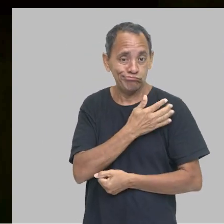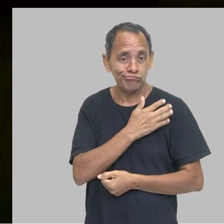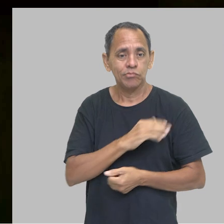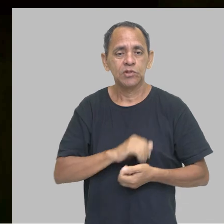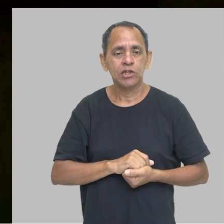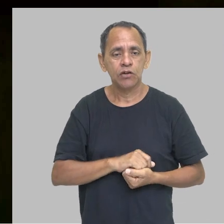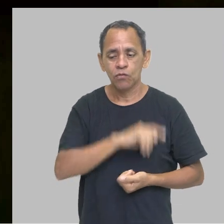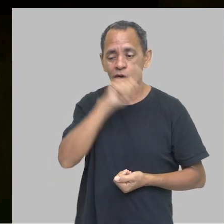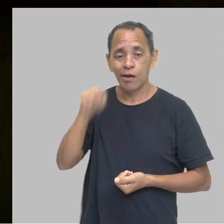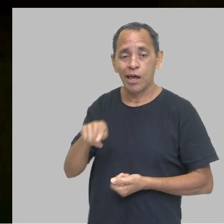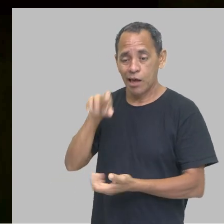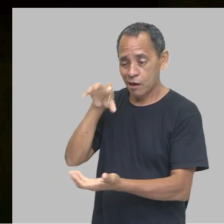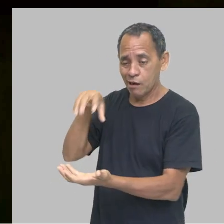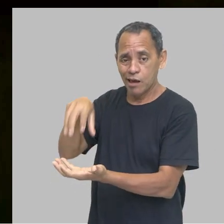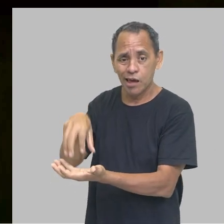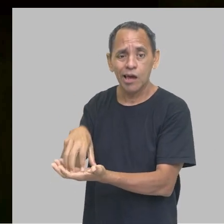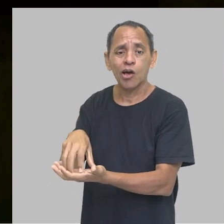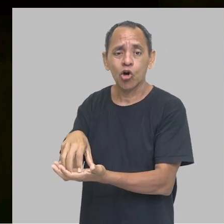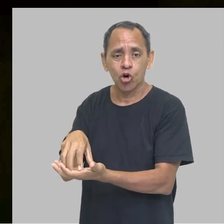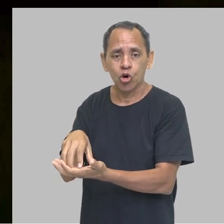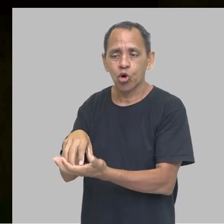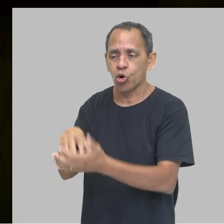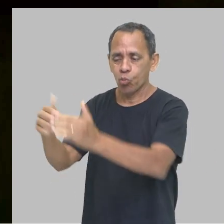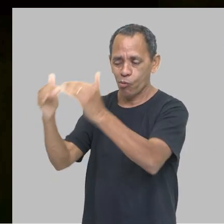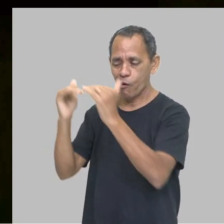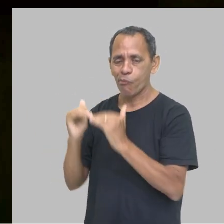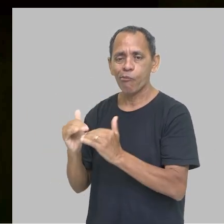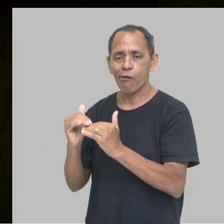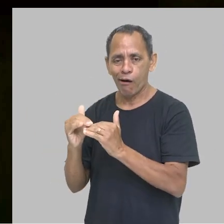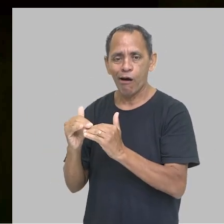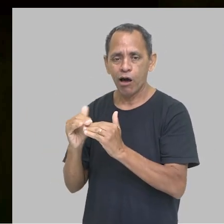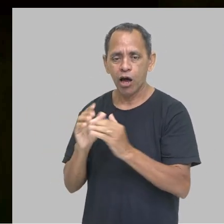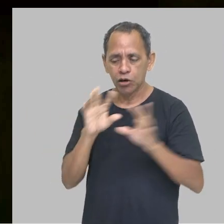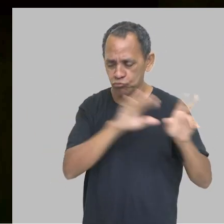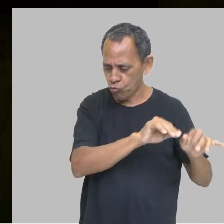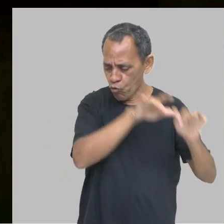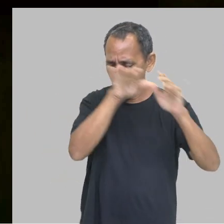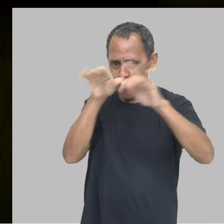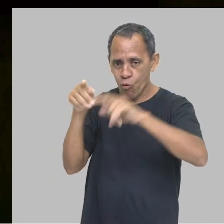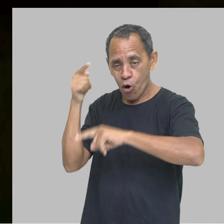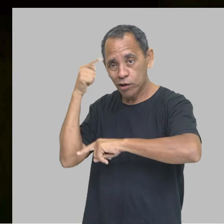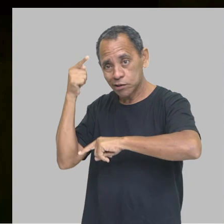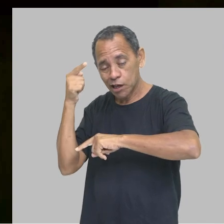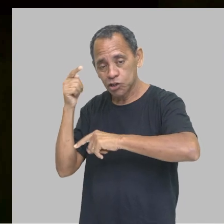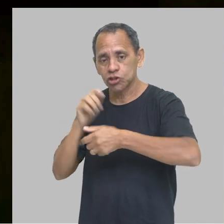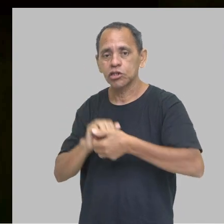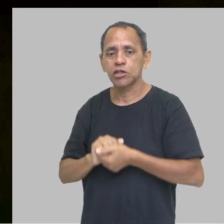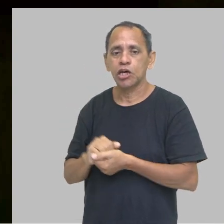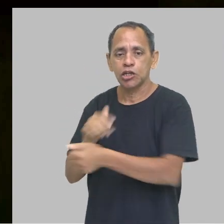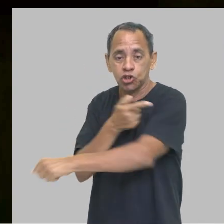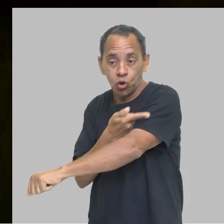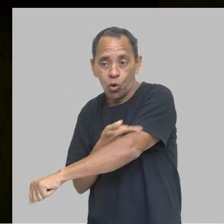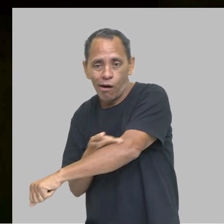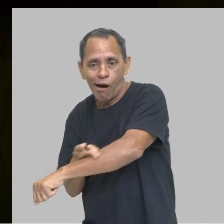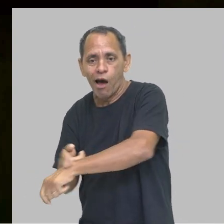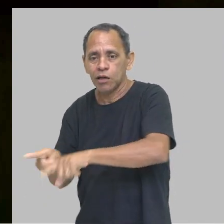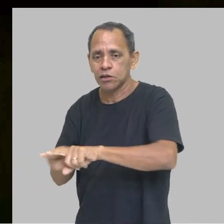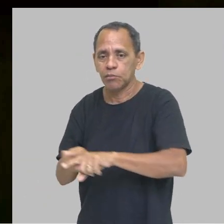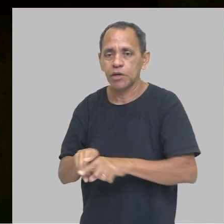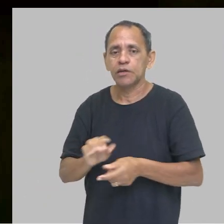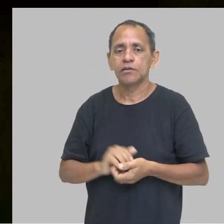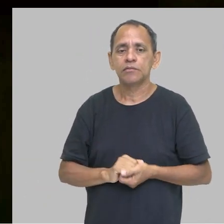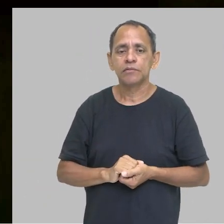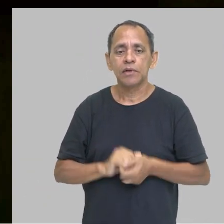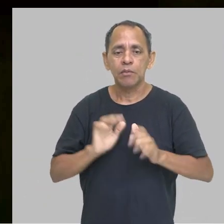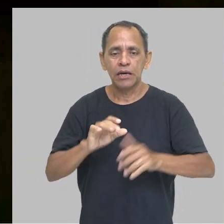aquele indivíduo é inferior e que eles vão levar a ideia de civilidade para aquele indivíduo. Mas, professor,